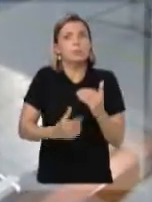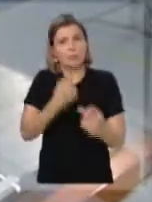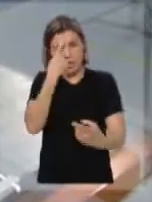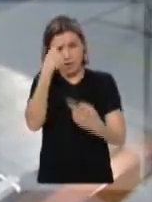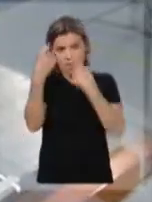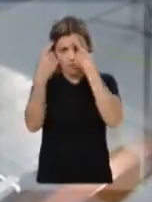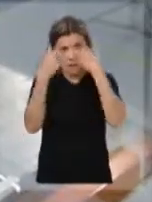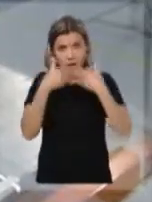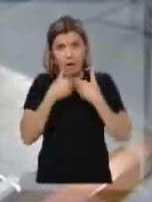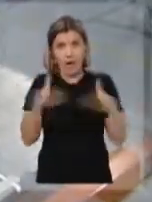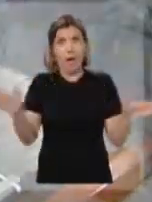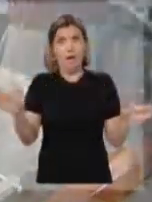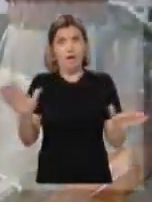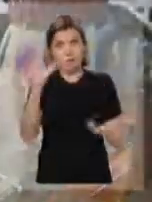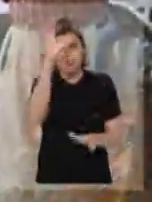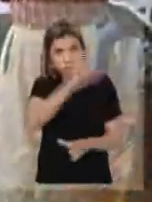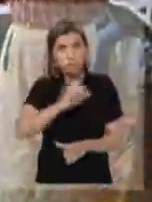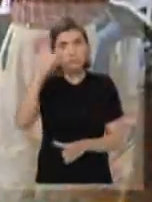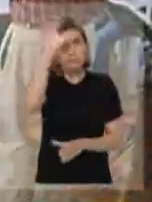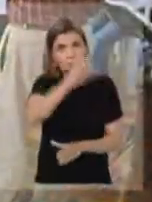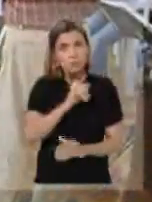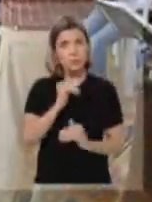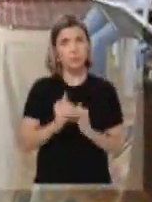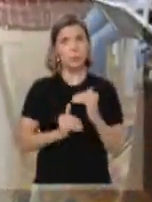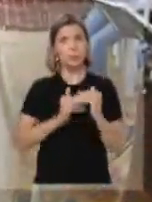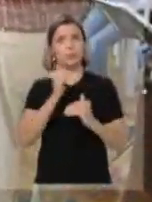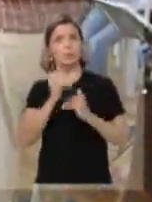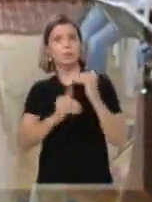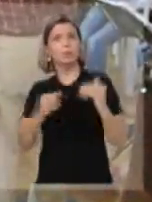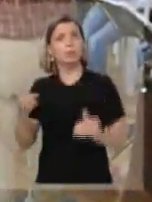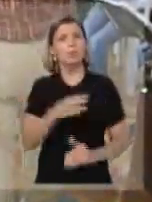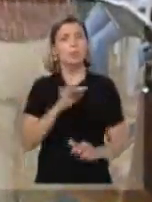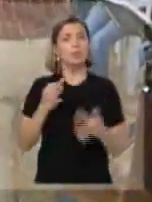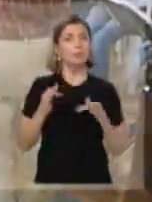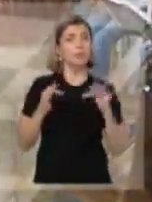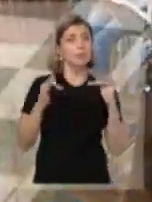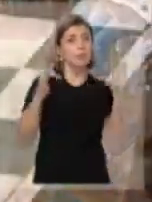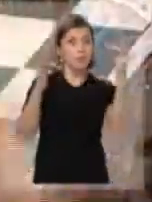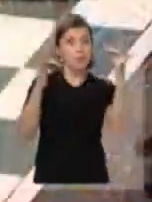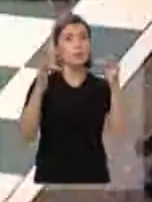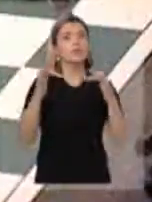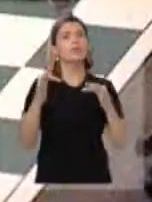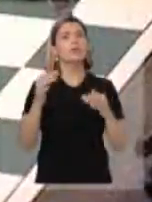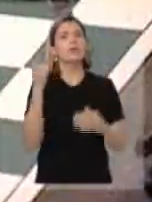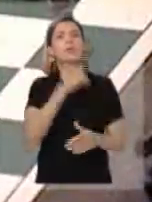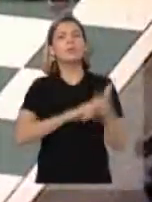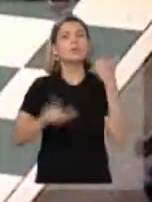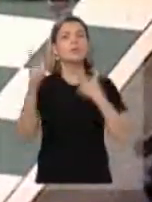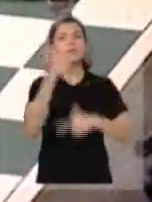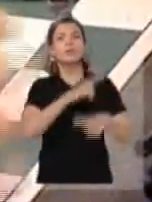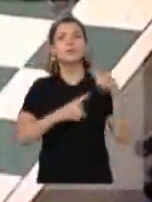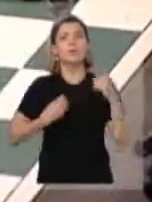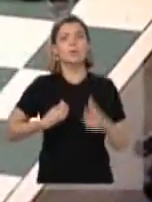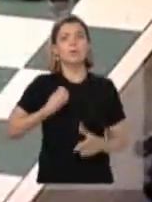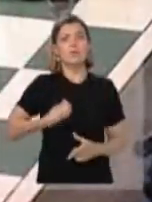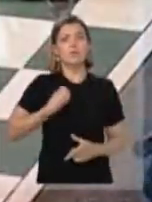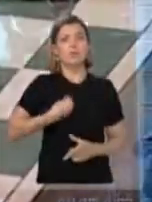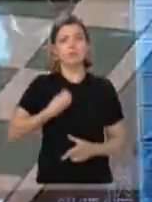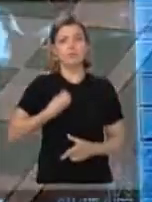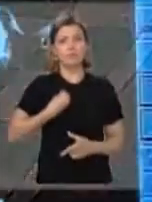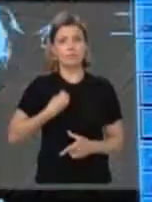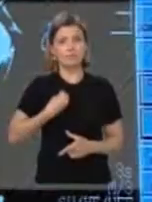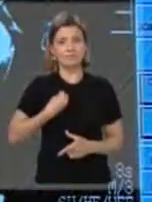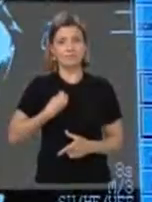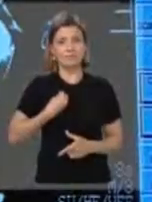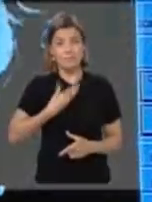fronteiras de nossos limites. Porque a cada nova ferramenta elaborada, também concebemos uma nova extensão do nosso próprio corpo.